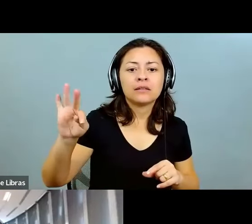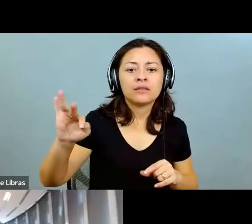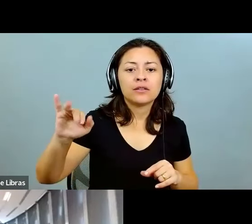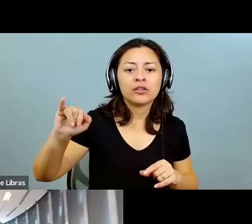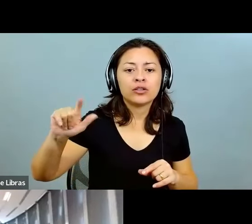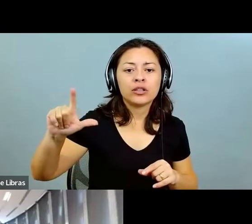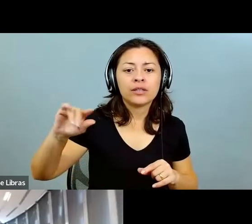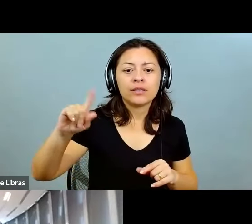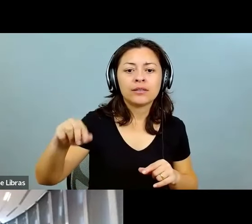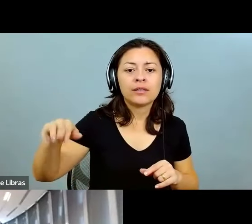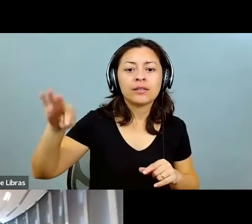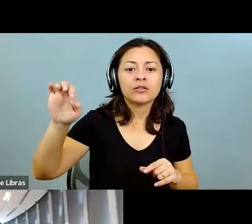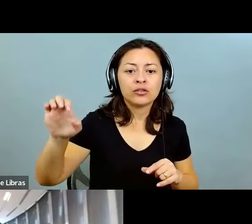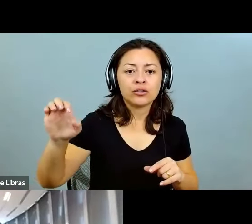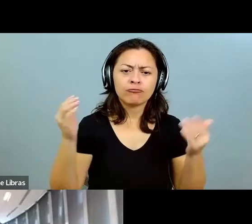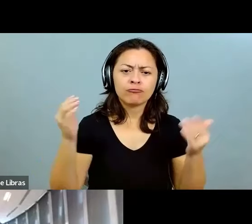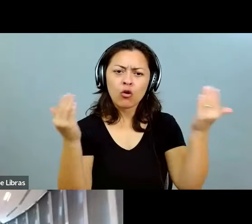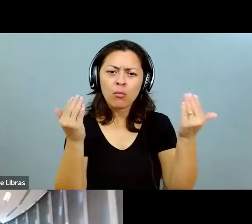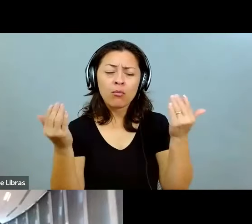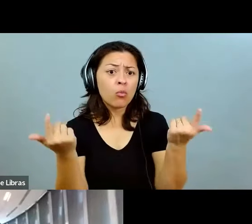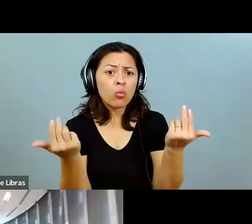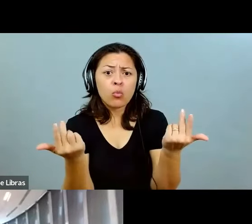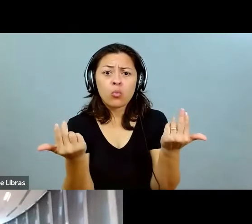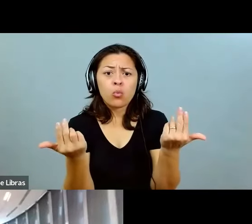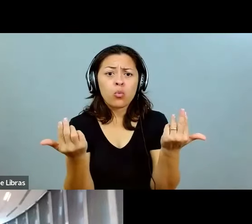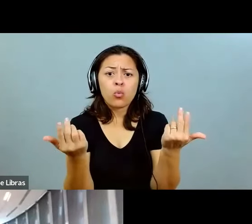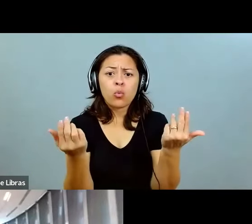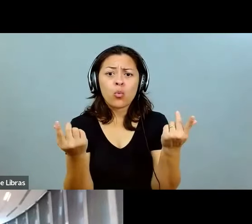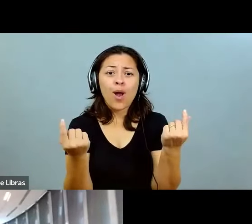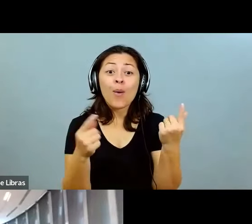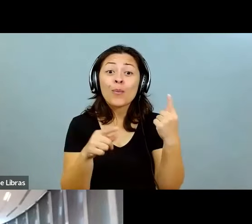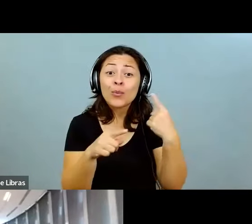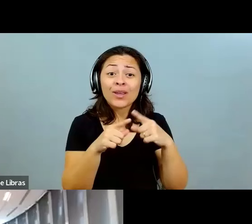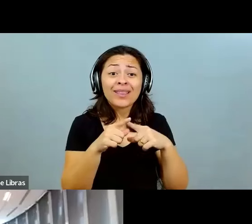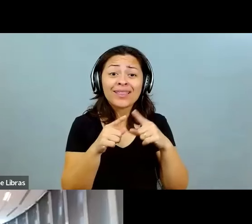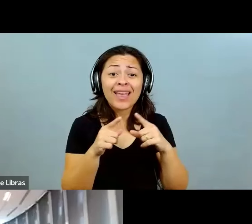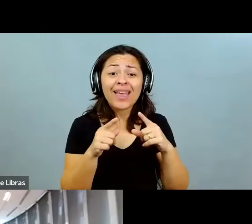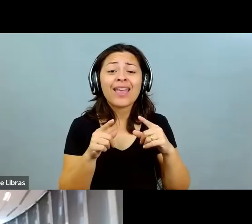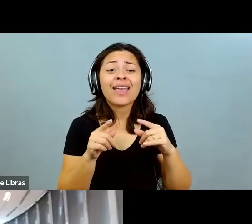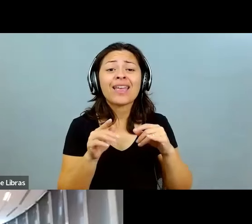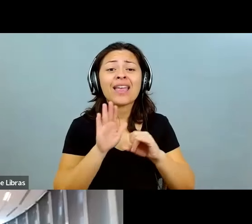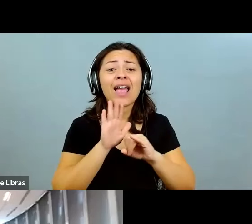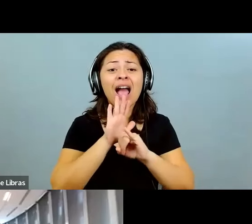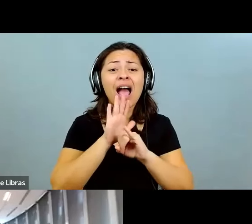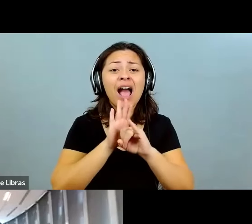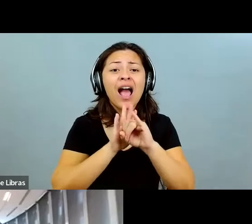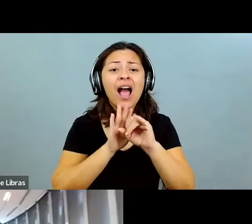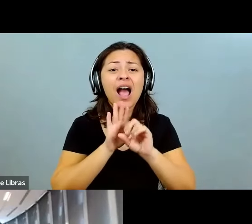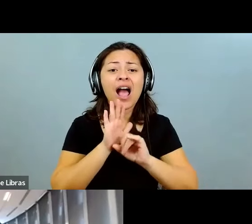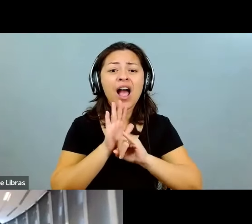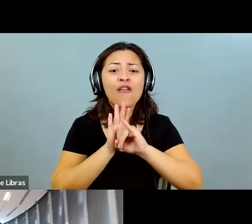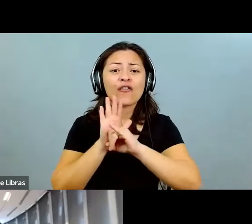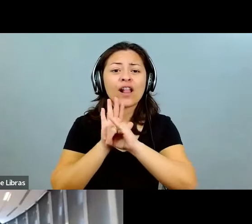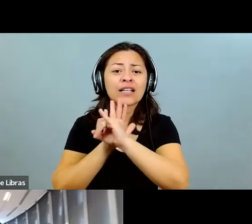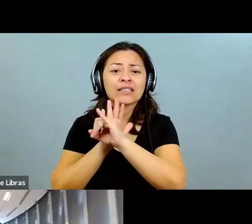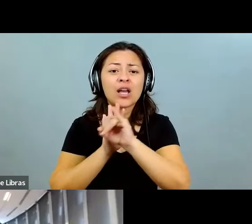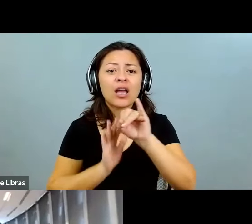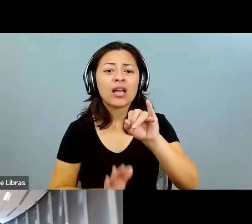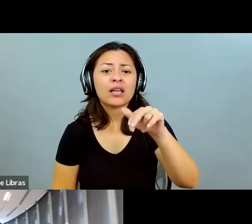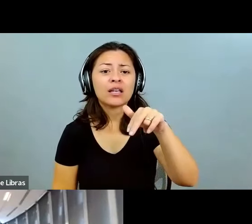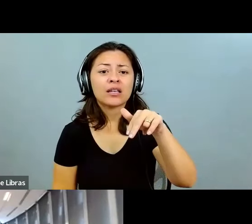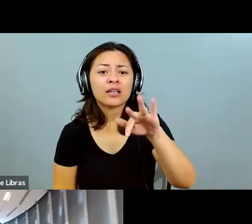eh histórico considerando uma atualização de inflação né quando pega o o preço do algodão Hoje ele tá no patamar